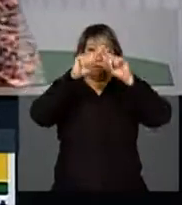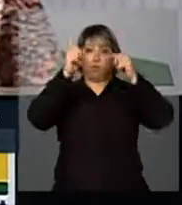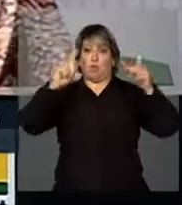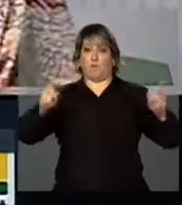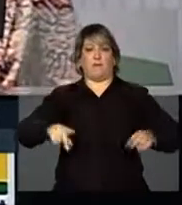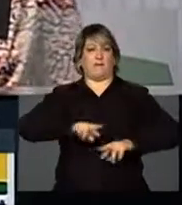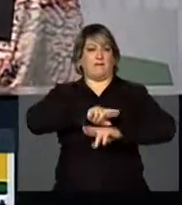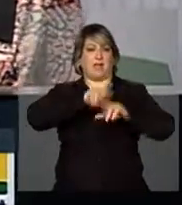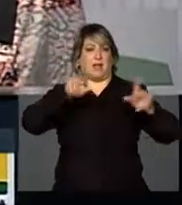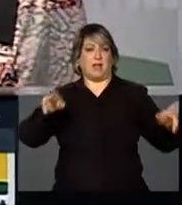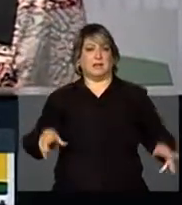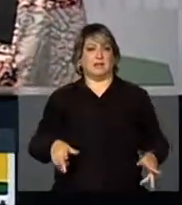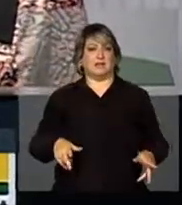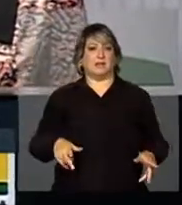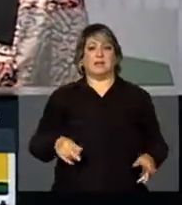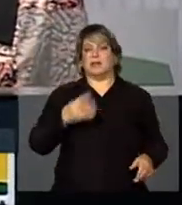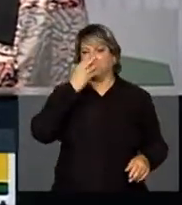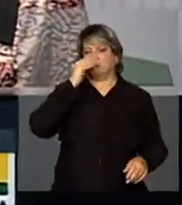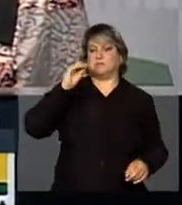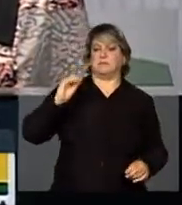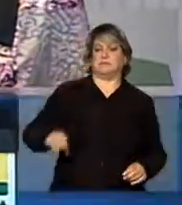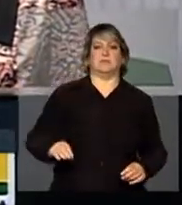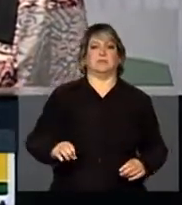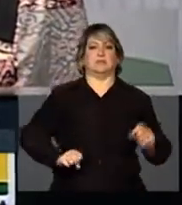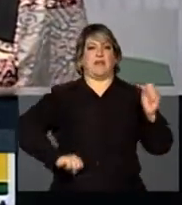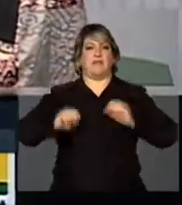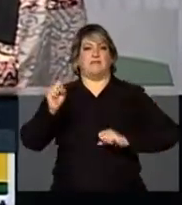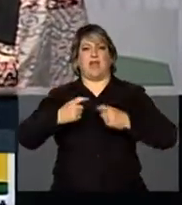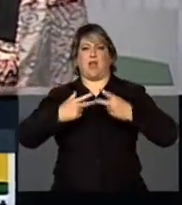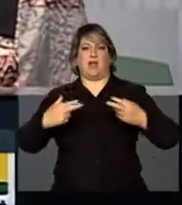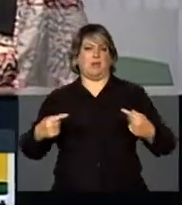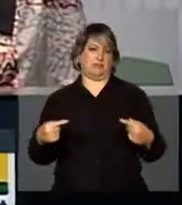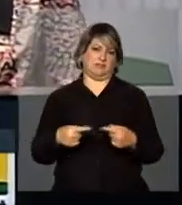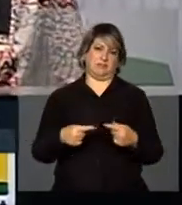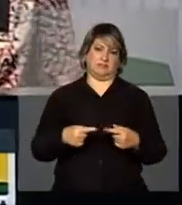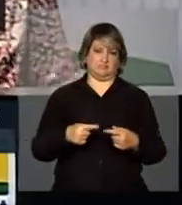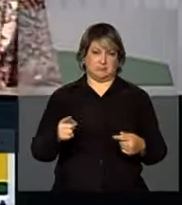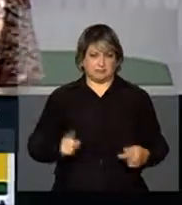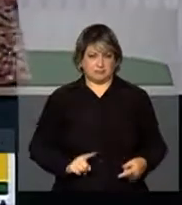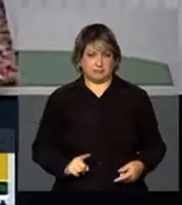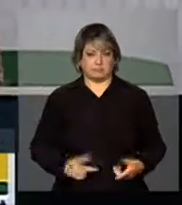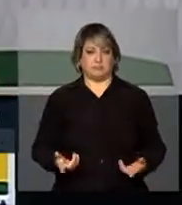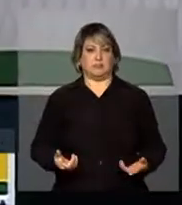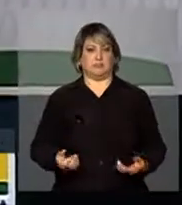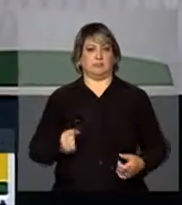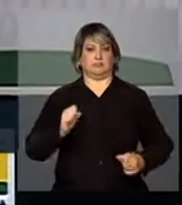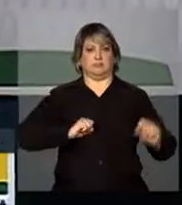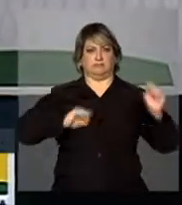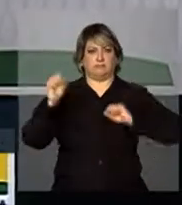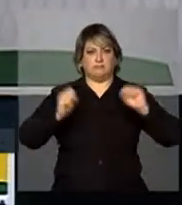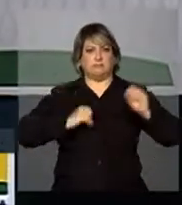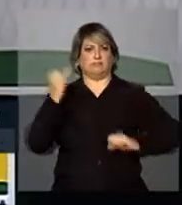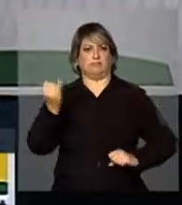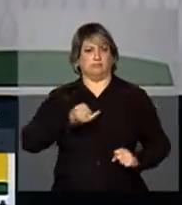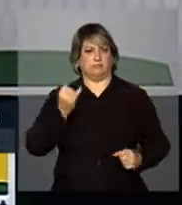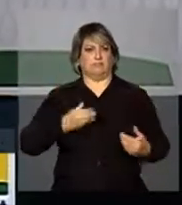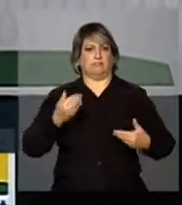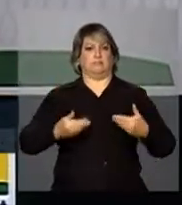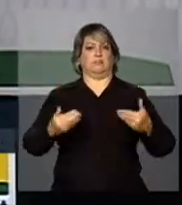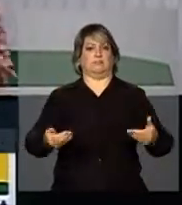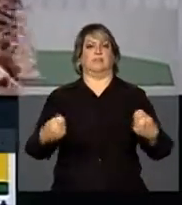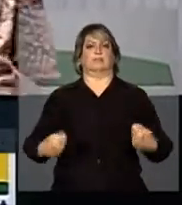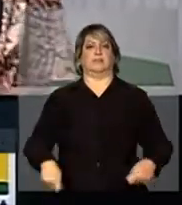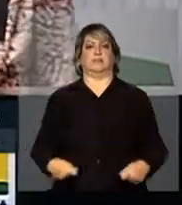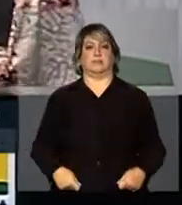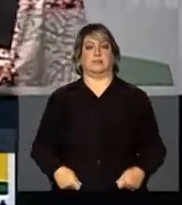importância a seu parque industrial e ao dinamismo de sua indústria e